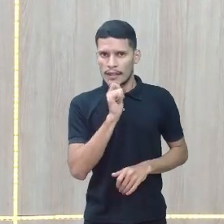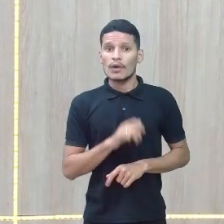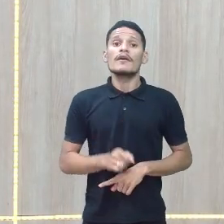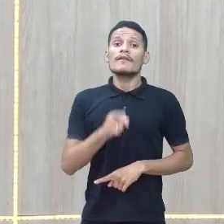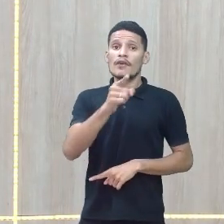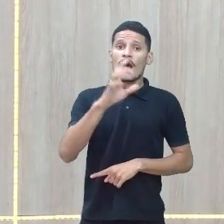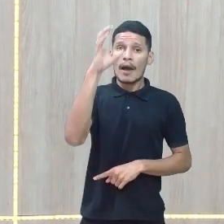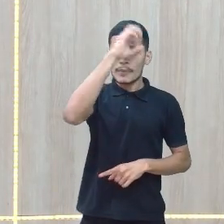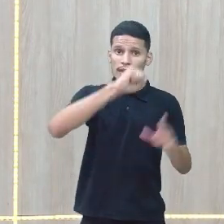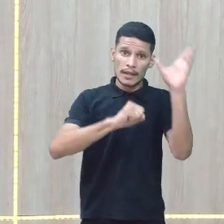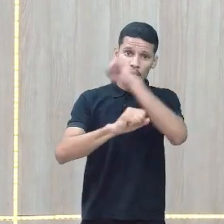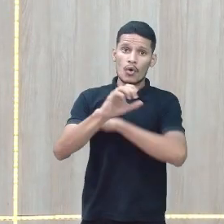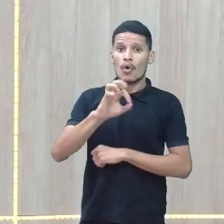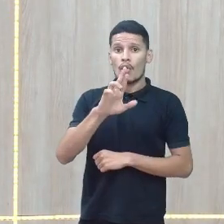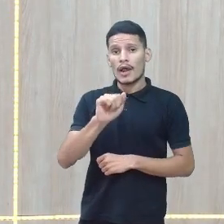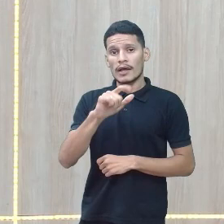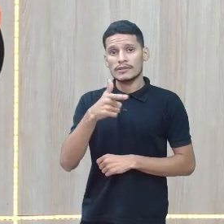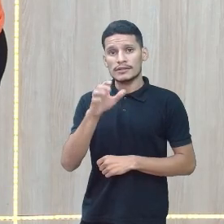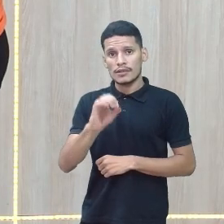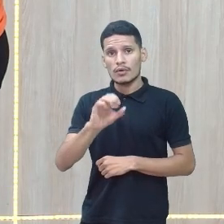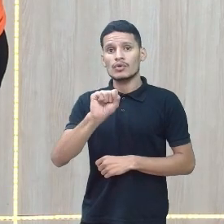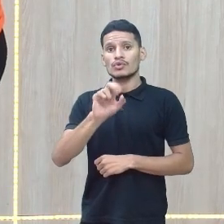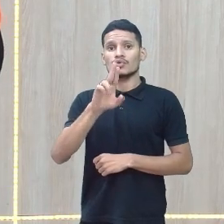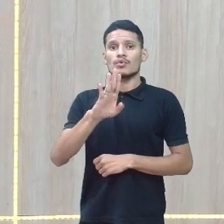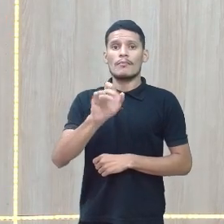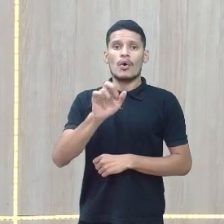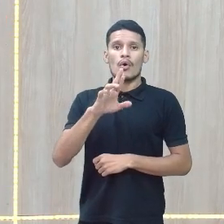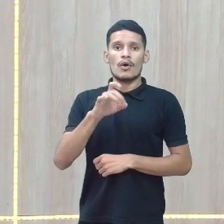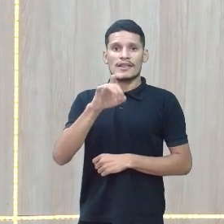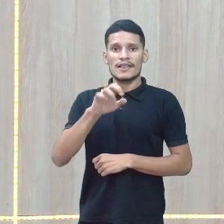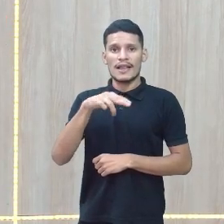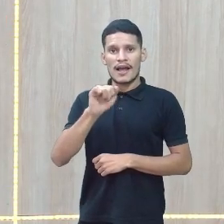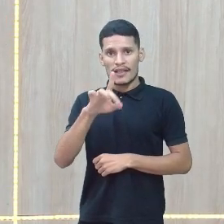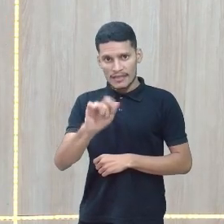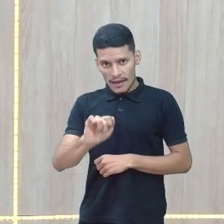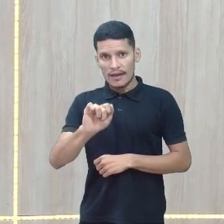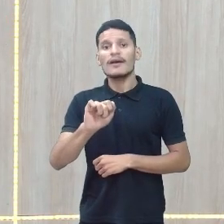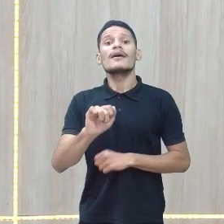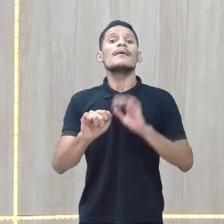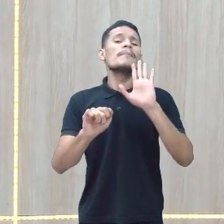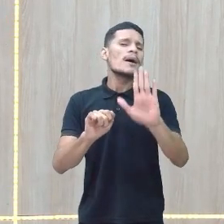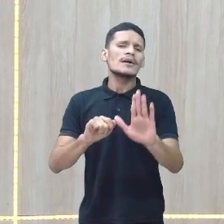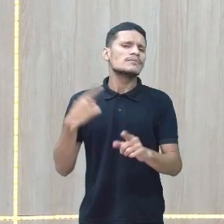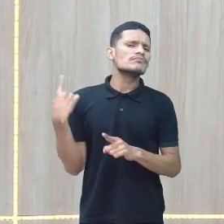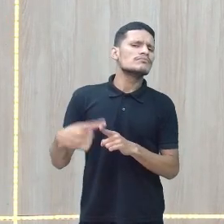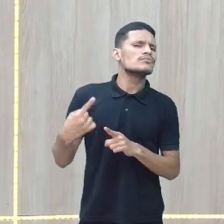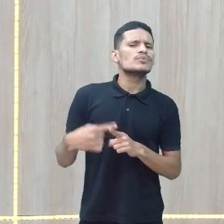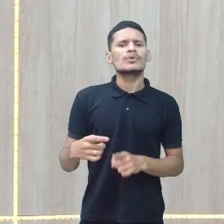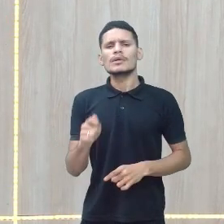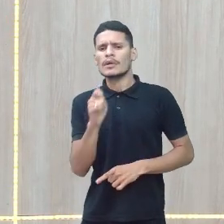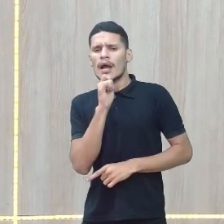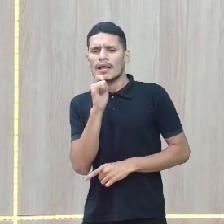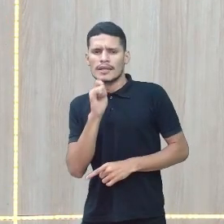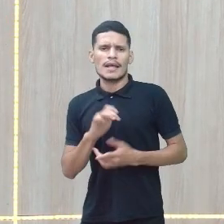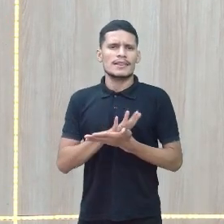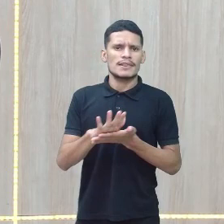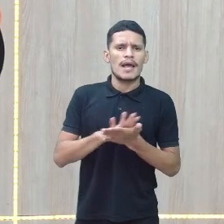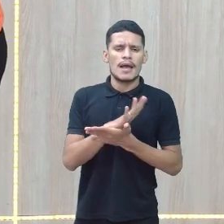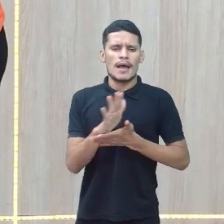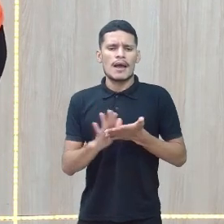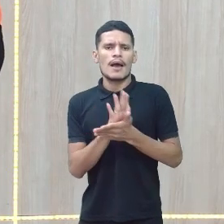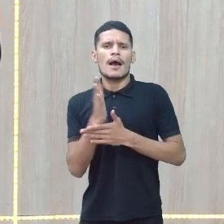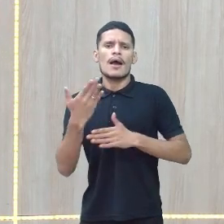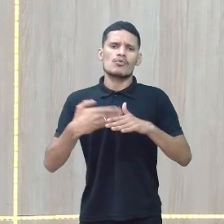aprenderão sobre oração subordinada. E por que não, nos acostumarmos com